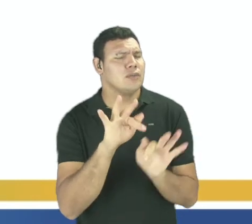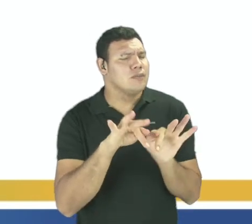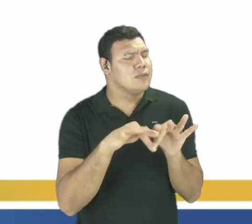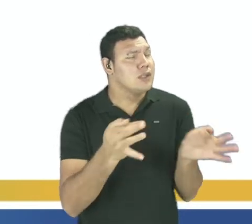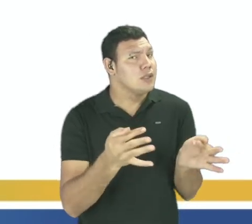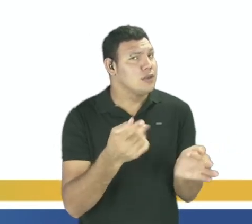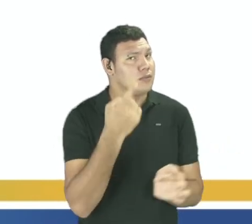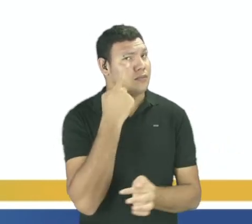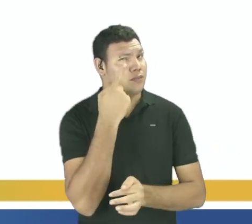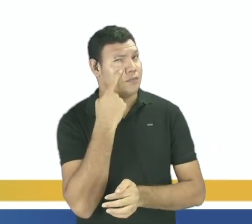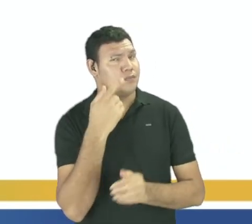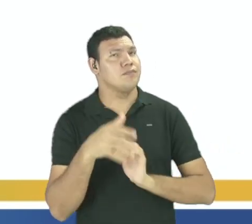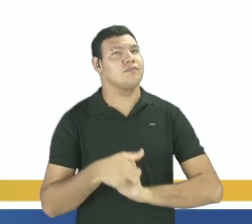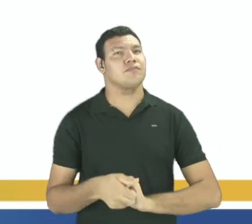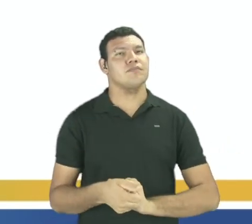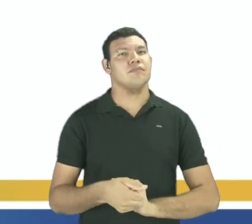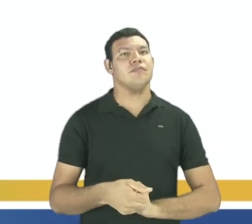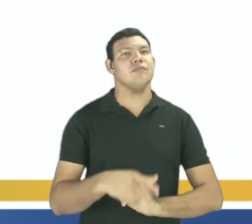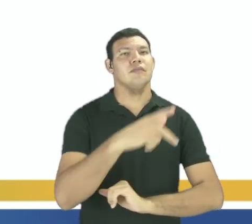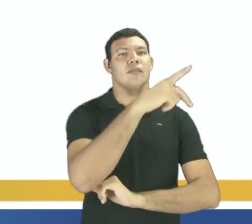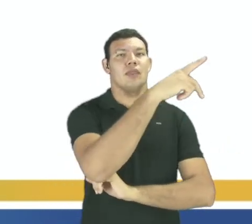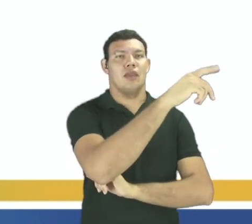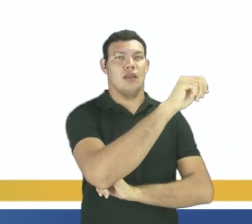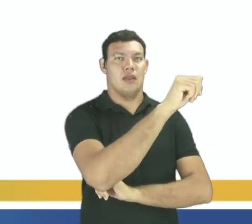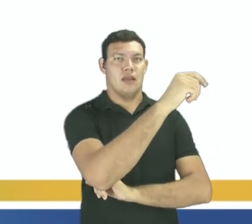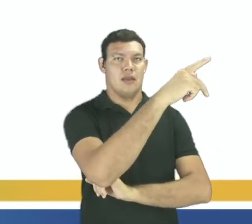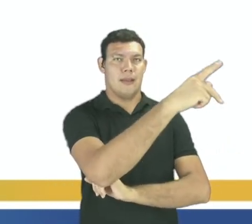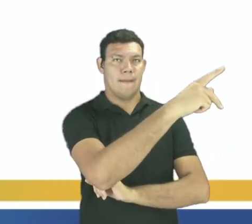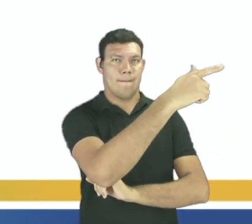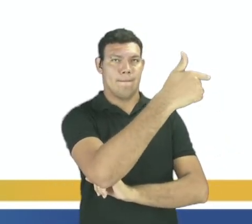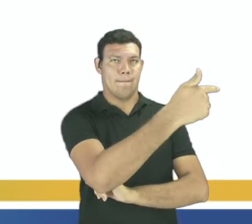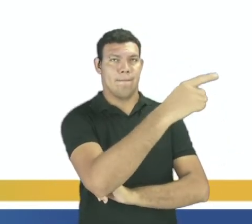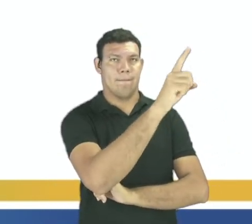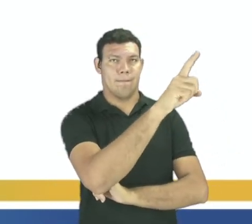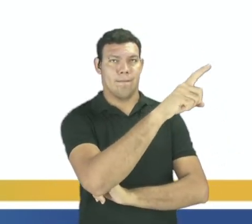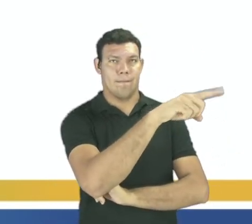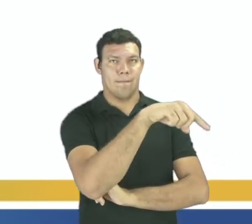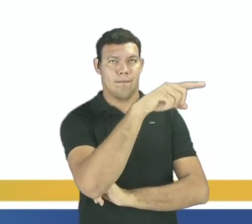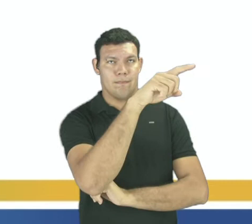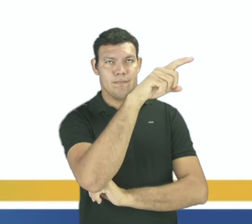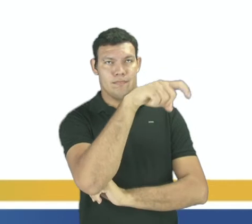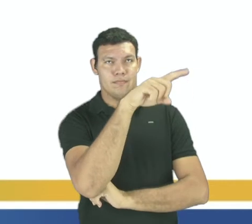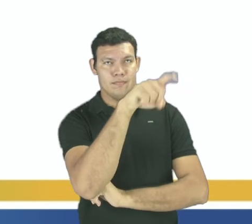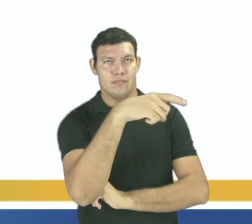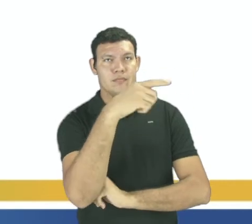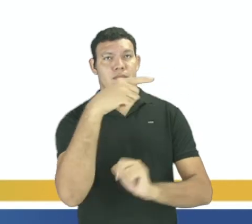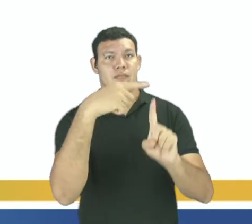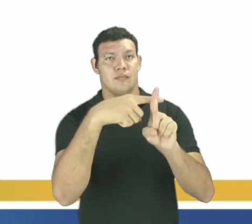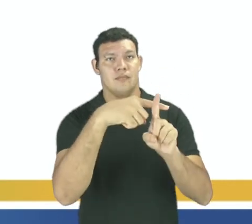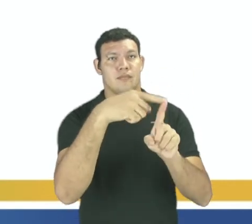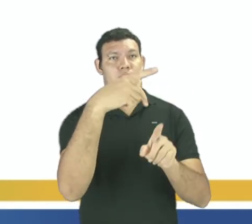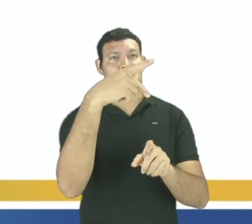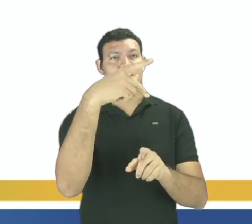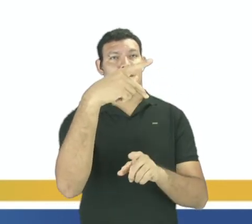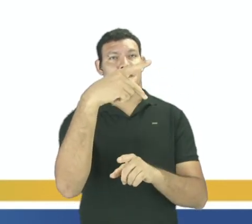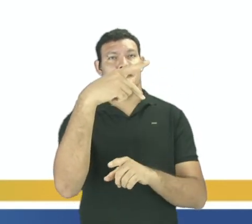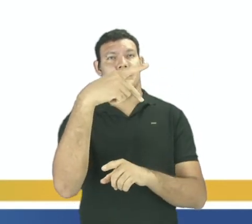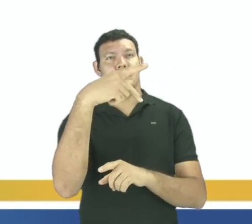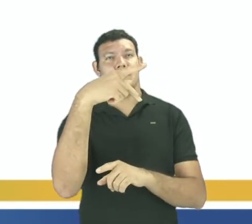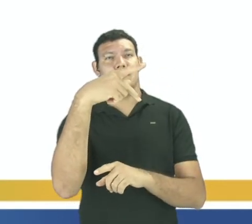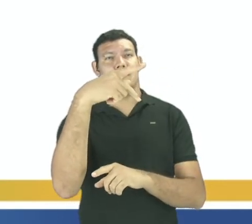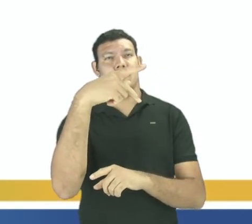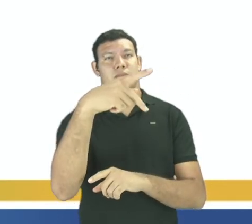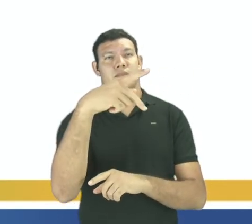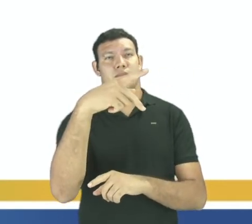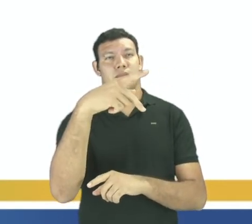minha P de x, P2 de x é igual a 3x ao quadrado menos 5x